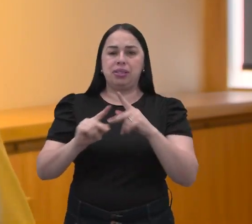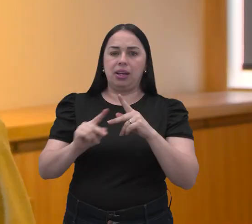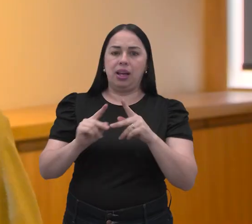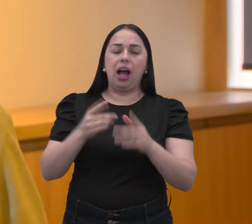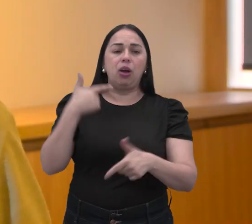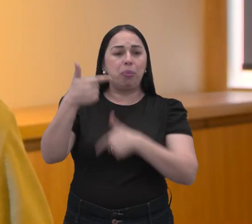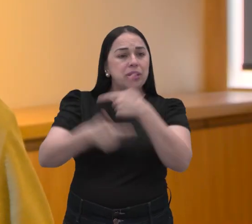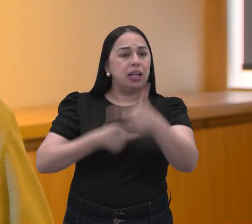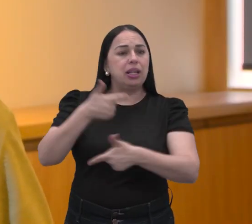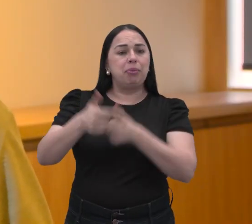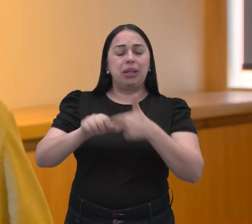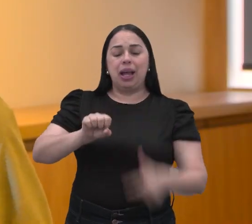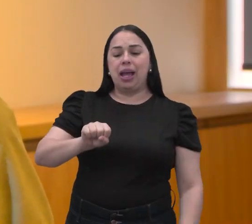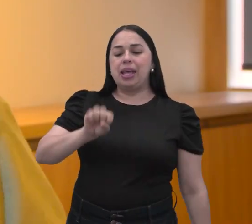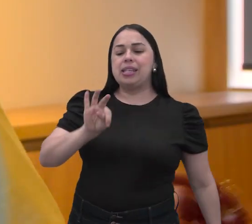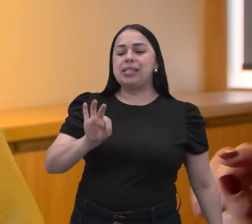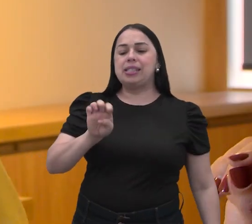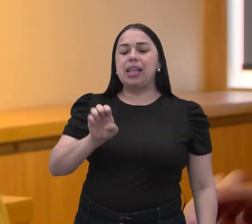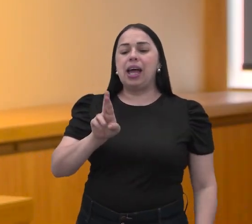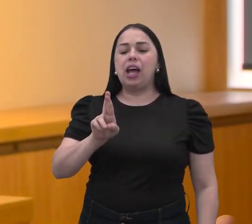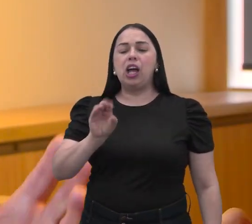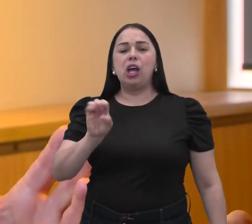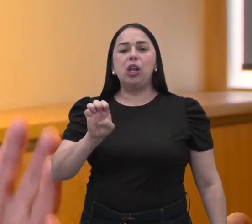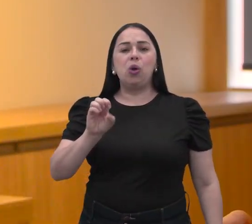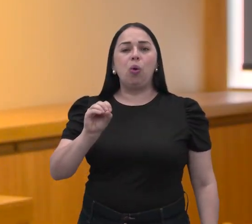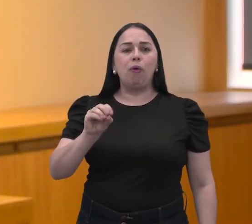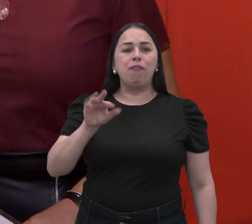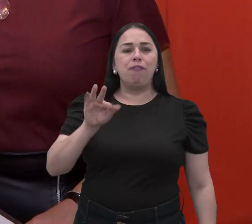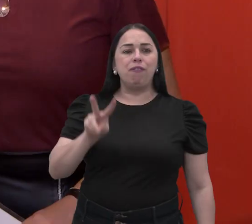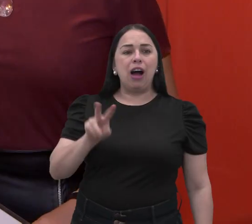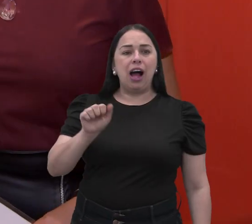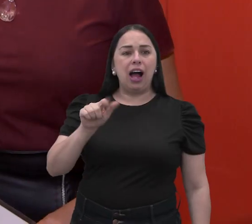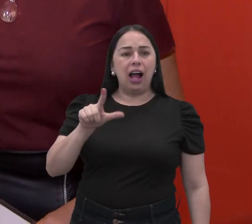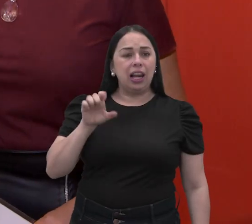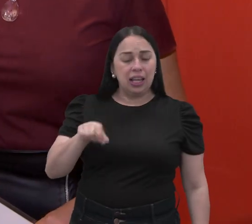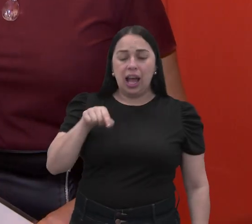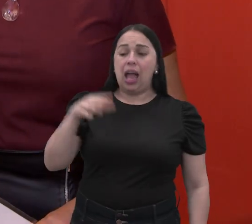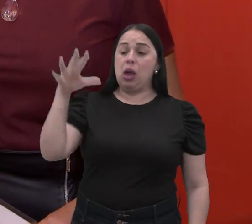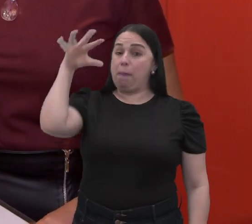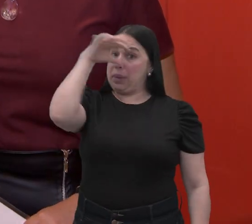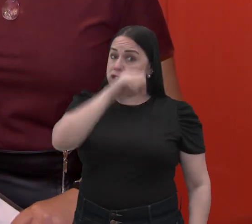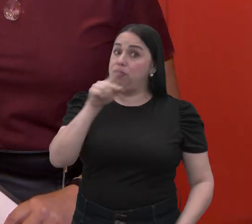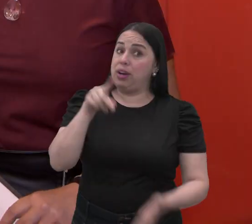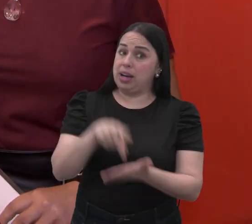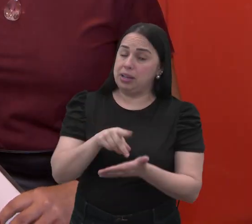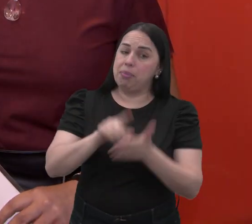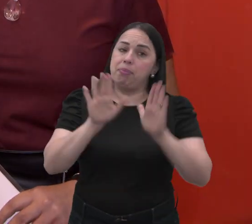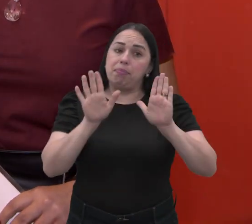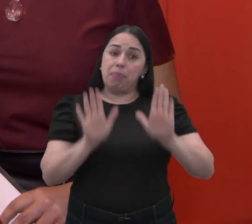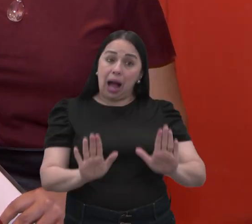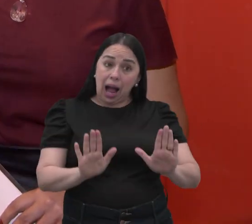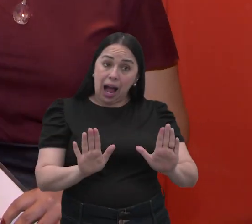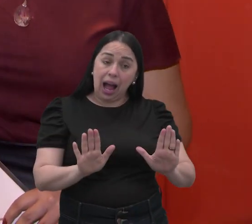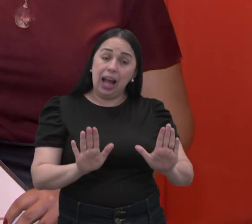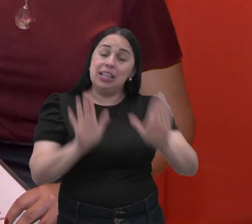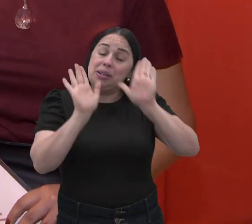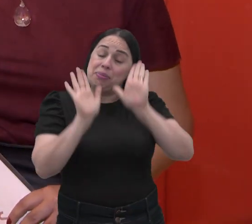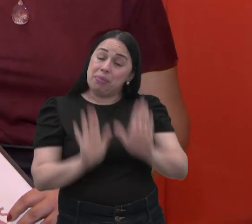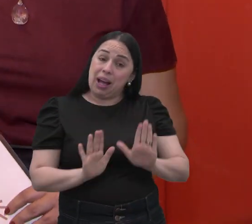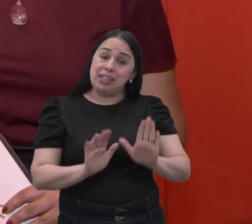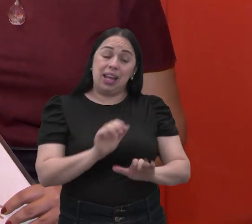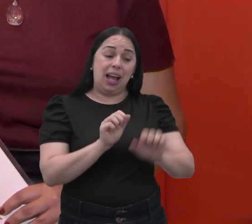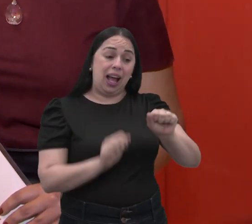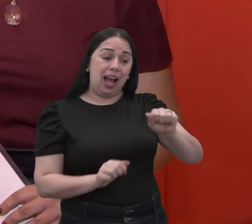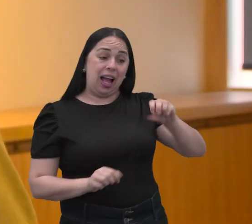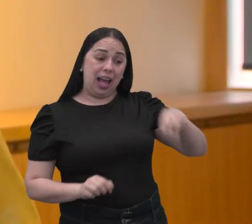Campos e quando eu comecei a trabalhar na Estéreo Vale. Aí eu comecei a aprender de verdade. O que era rádio? Mas embora, deixa eu fazer um aspas